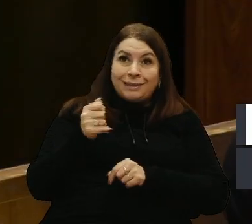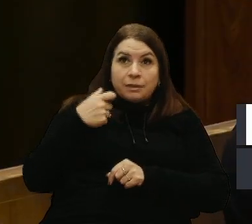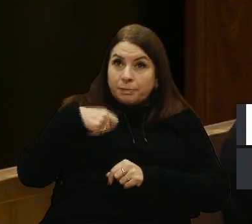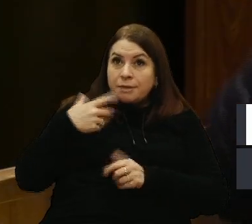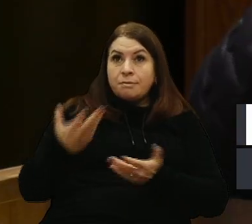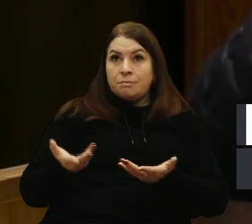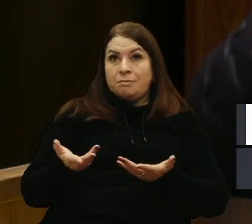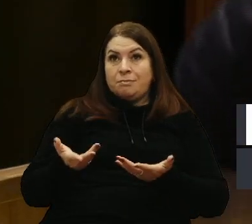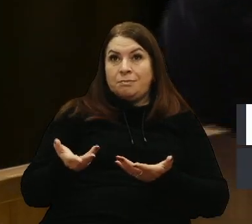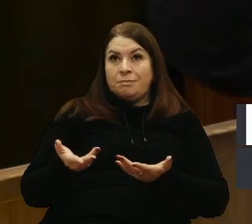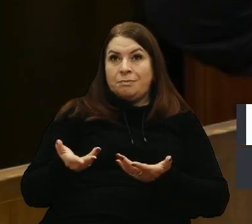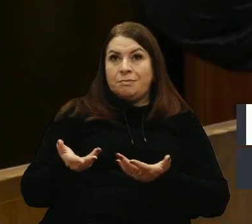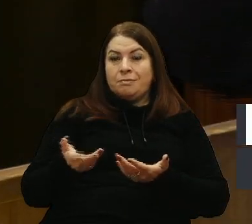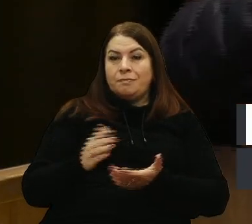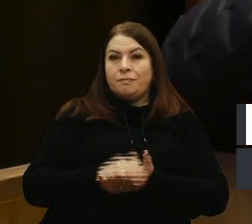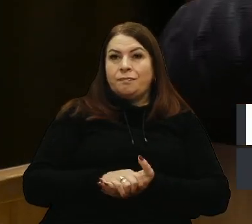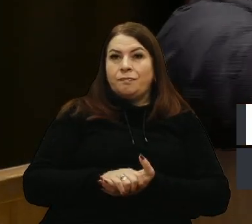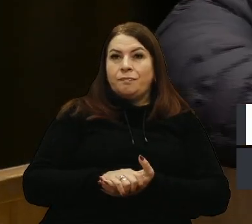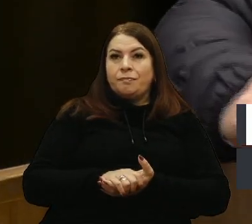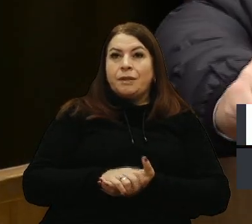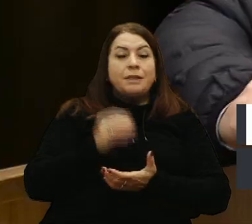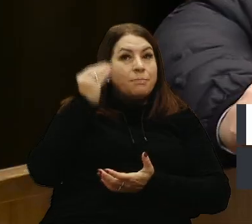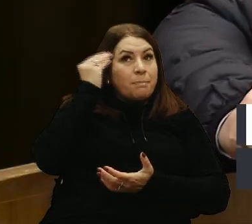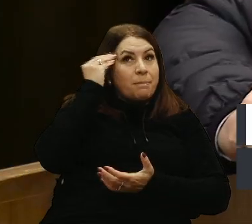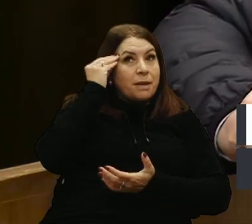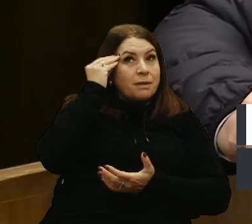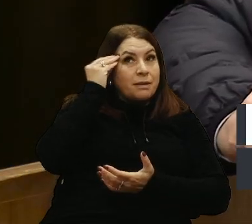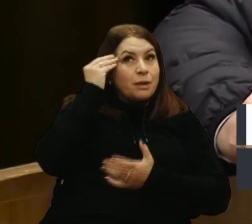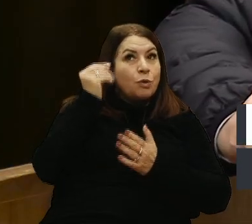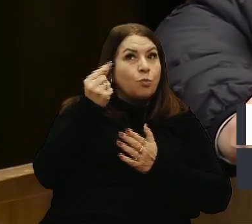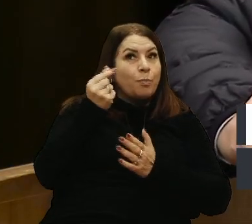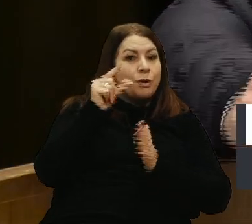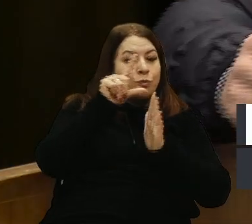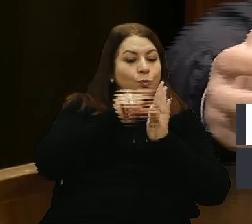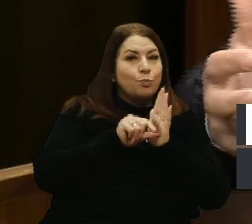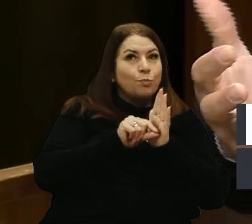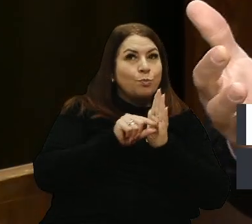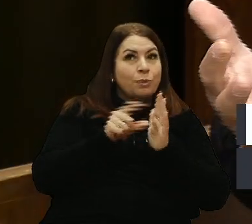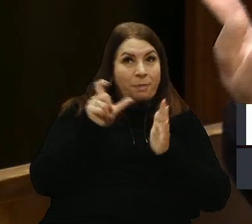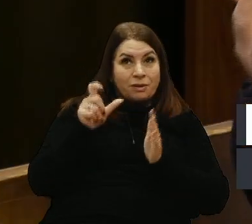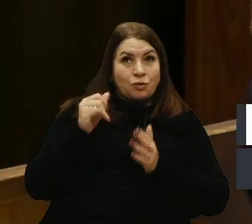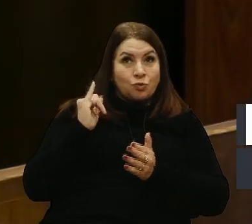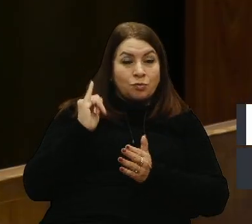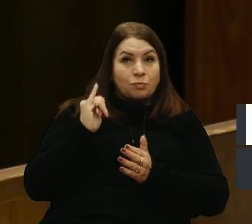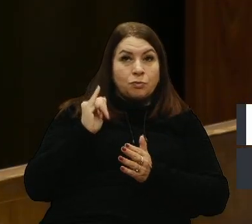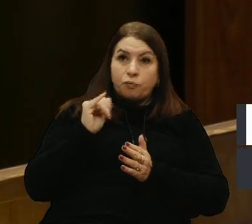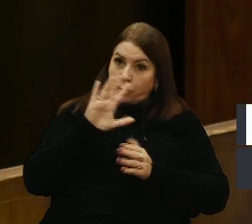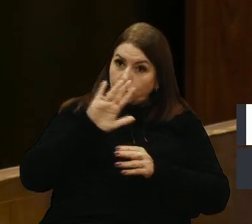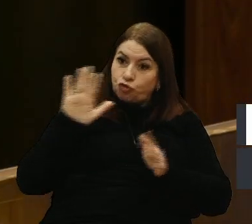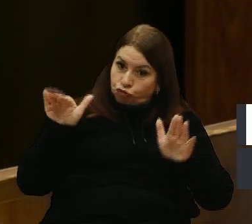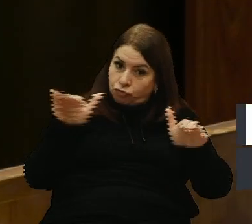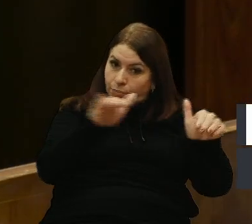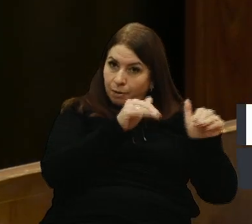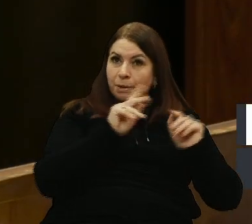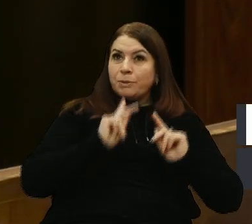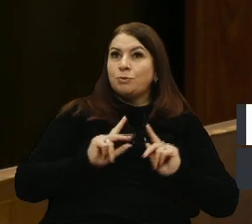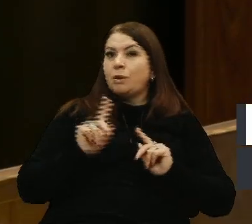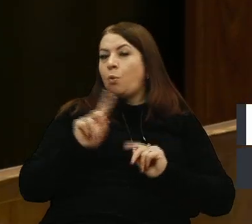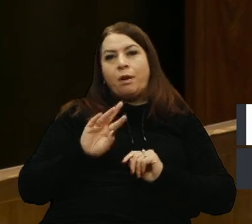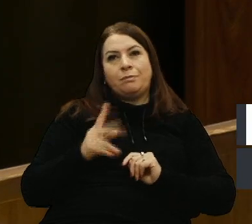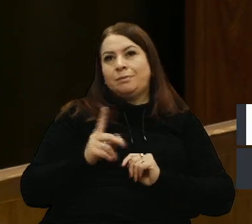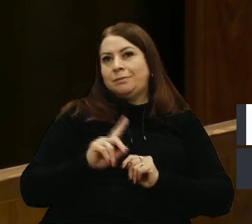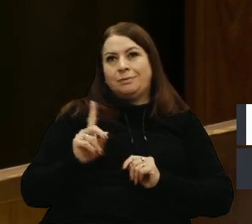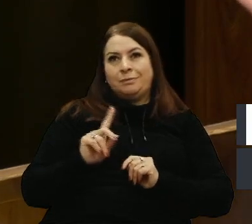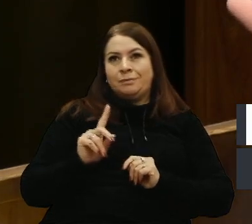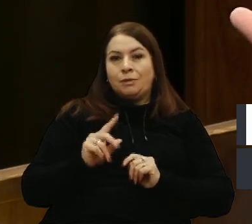necessárias. E testa a redução do preço da passagem. Com isso, você vai atrair mais gente. Não é o contrário. Não